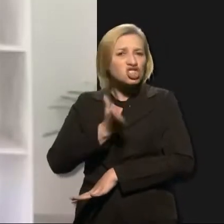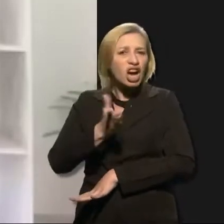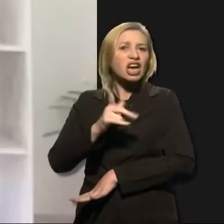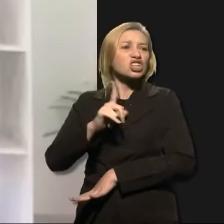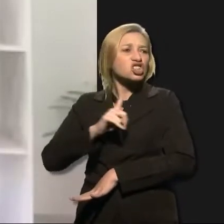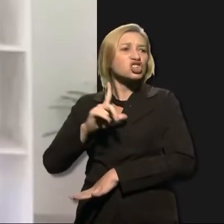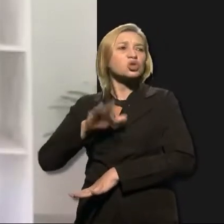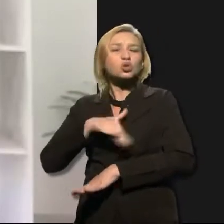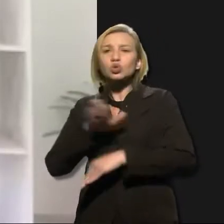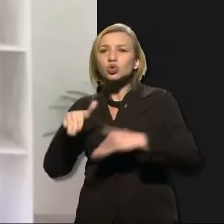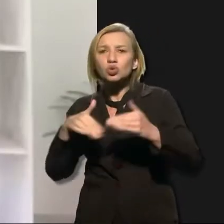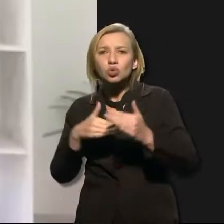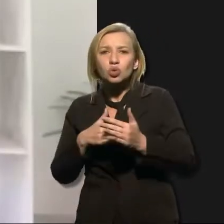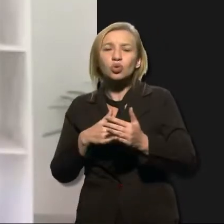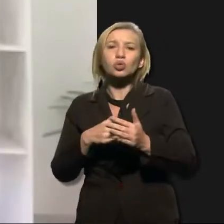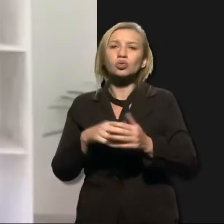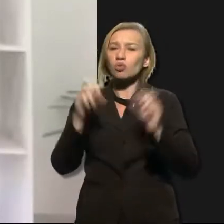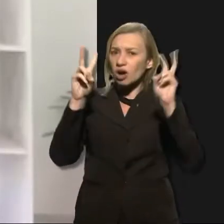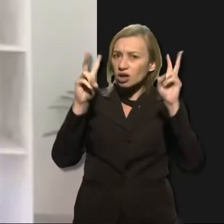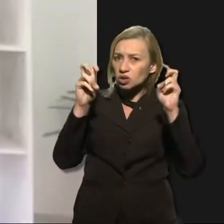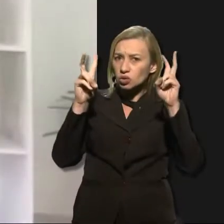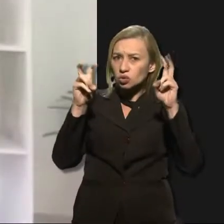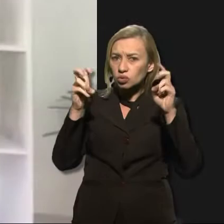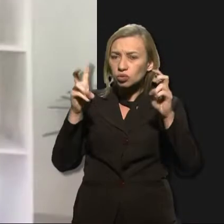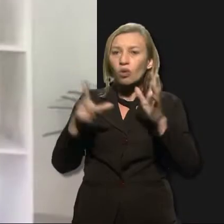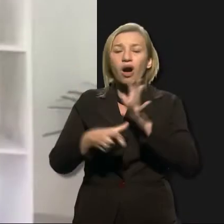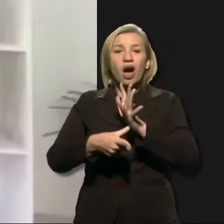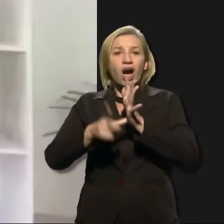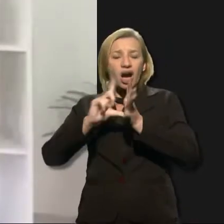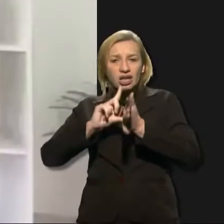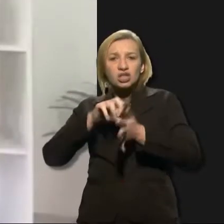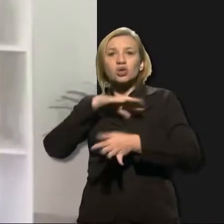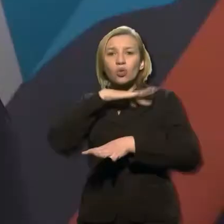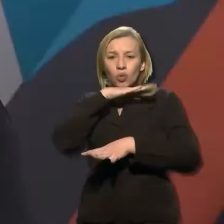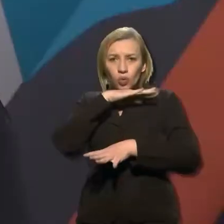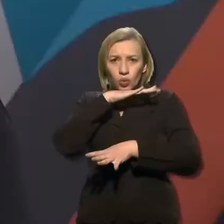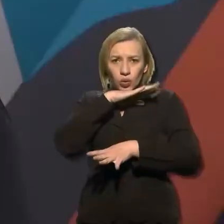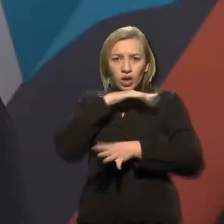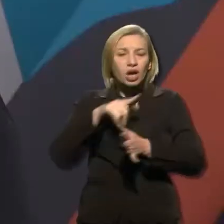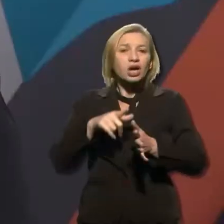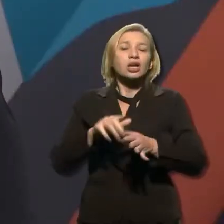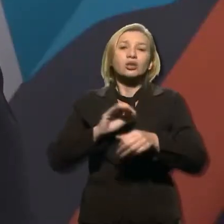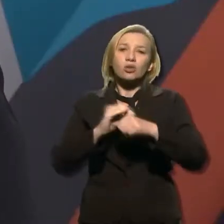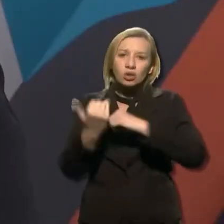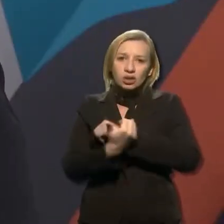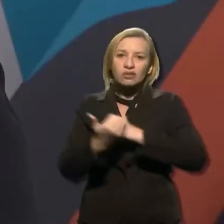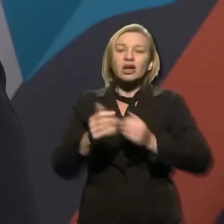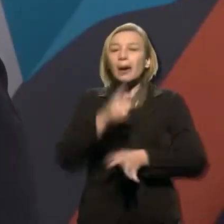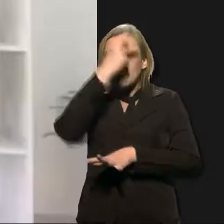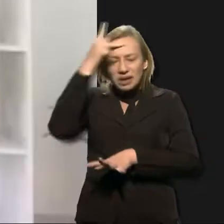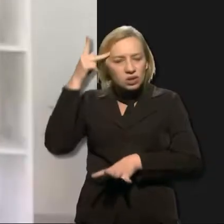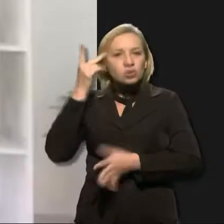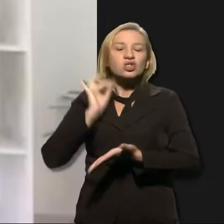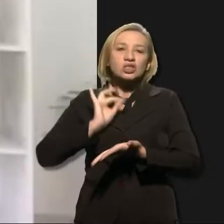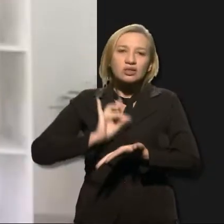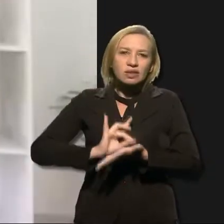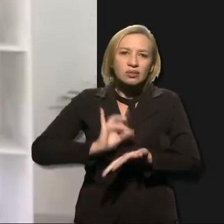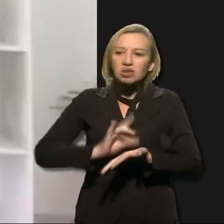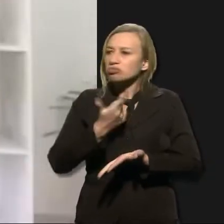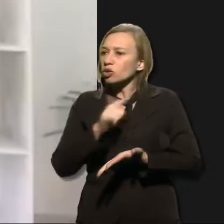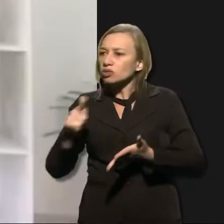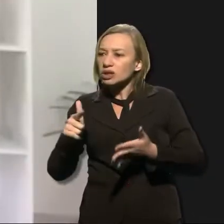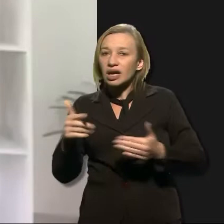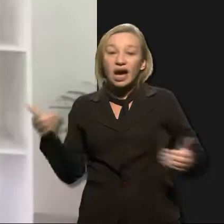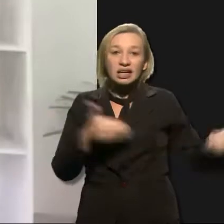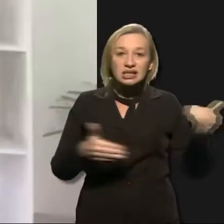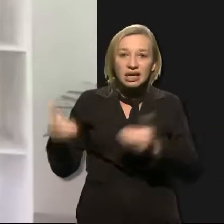já havia toda uma situação dramática antes do coronavírus. A gente está dizendo de pessoas que efetivamente